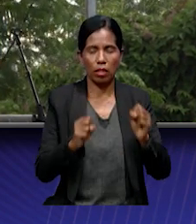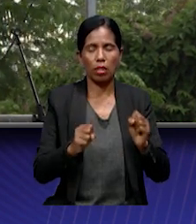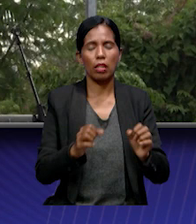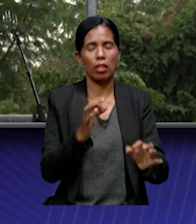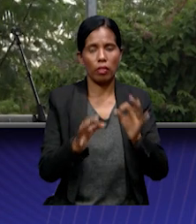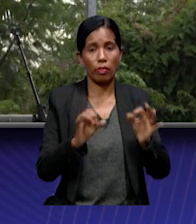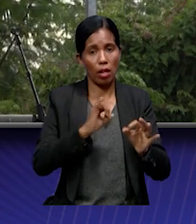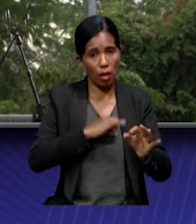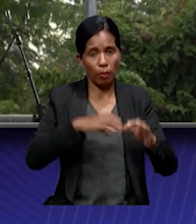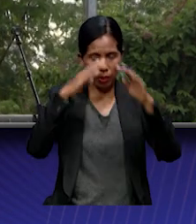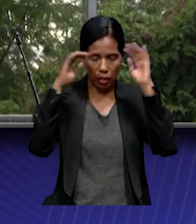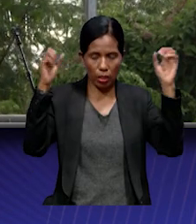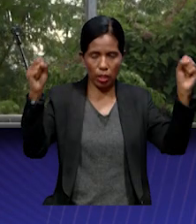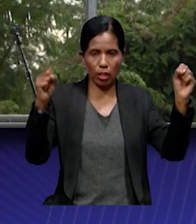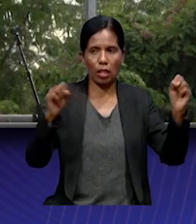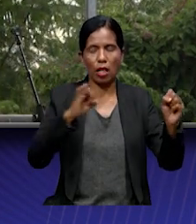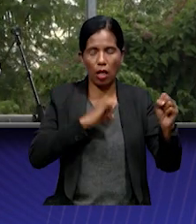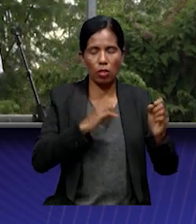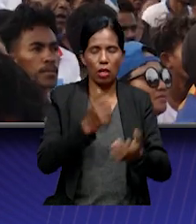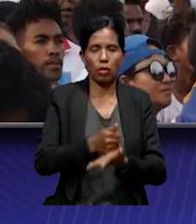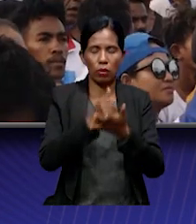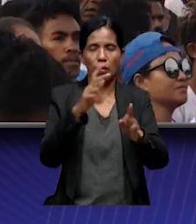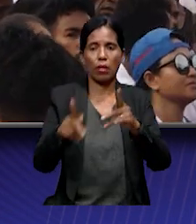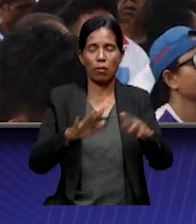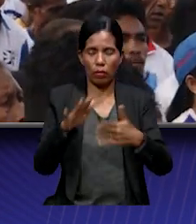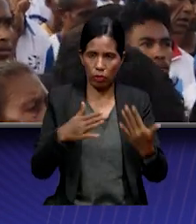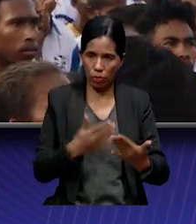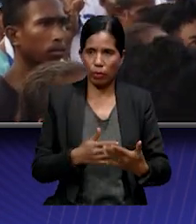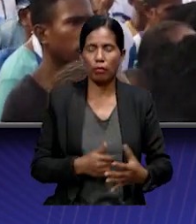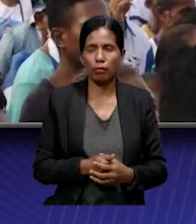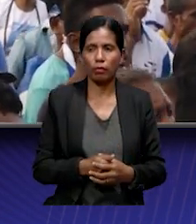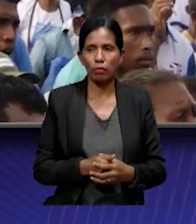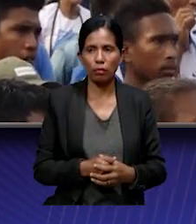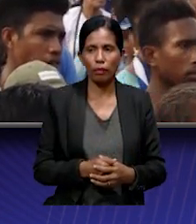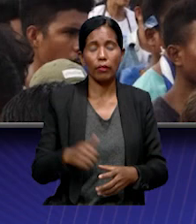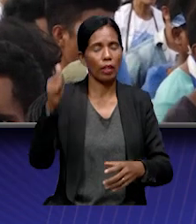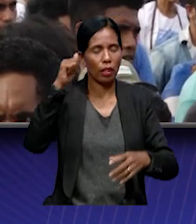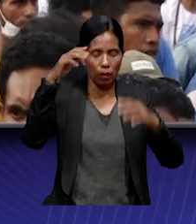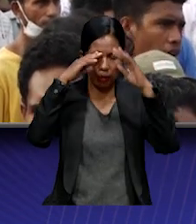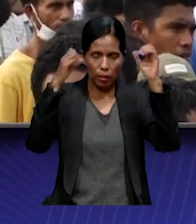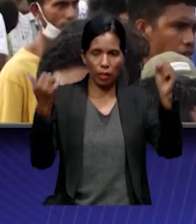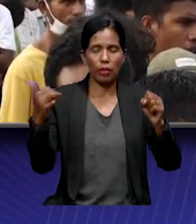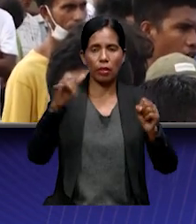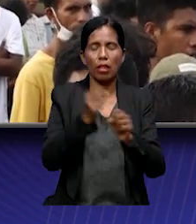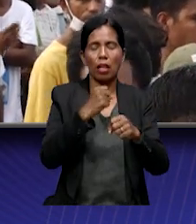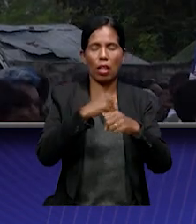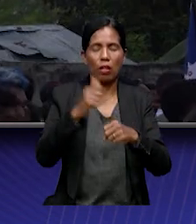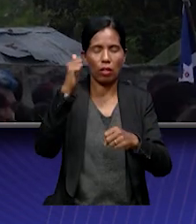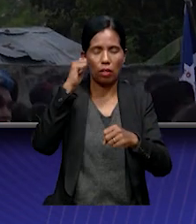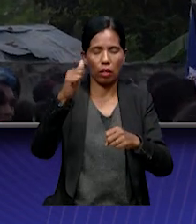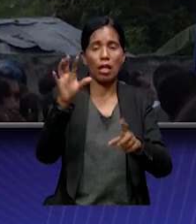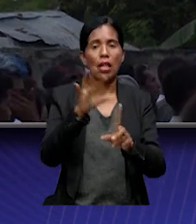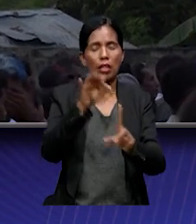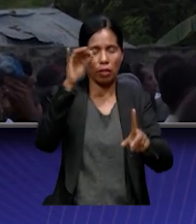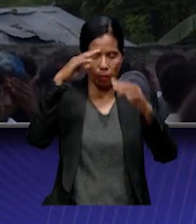república. Tamba presidente da república tem tau mata mai dinero. Dadaung ne kandidato ba presidente da república sira halau na kampanye ba eleison